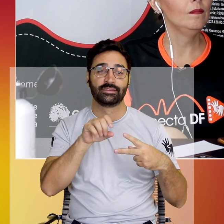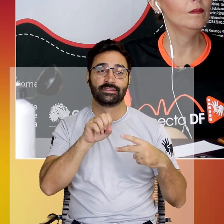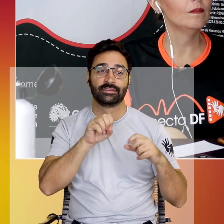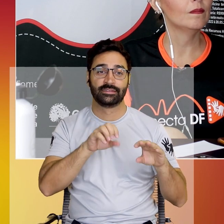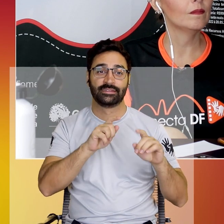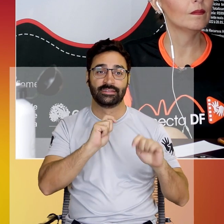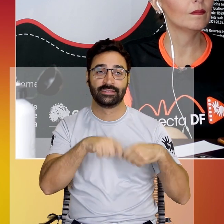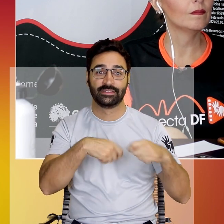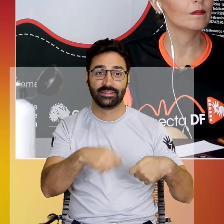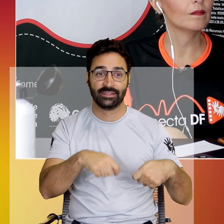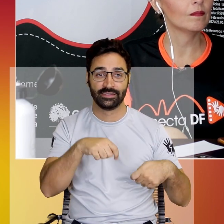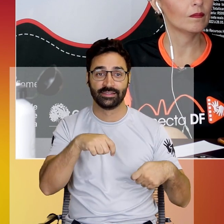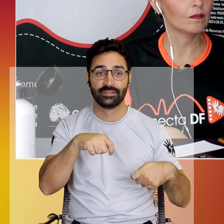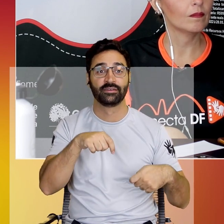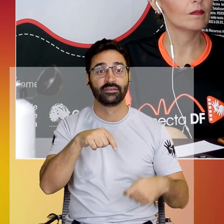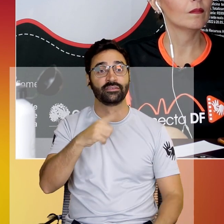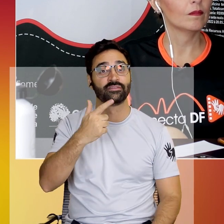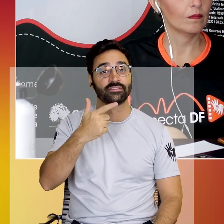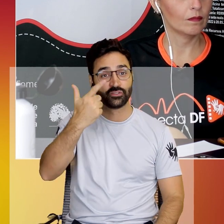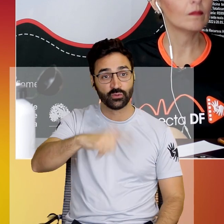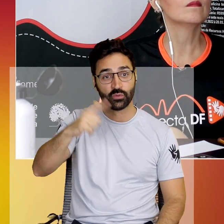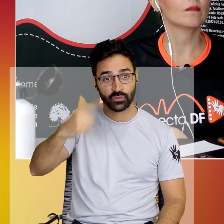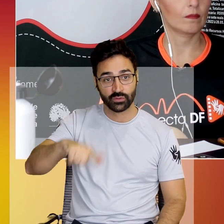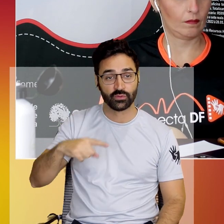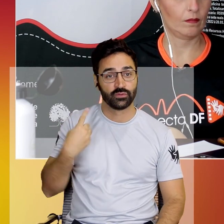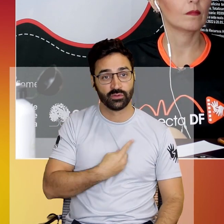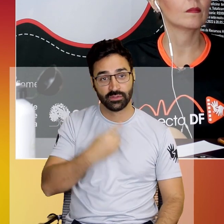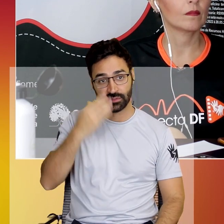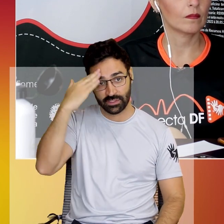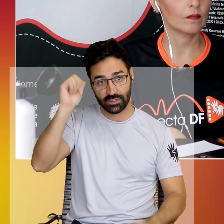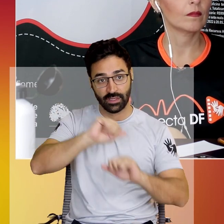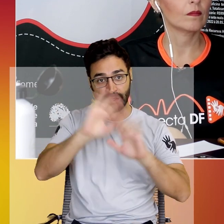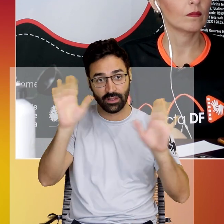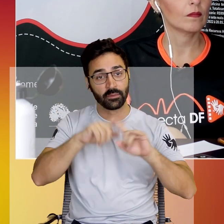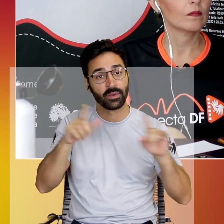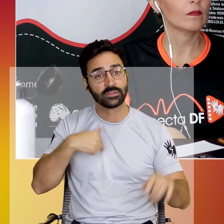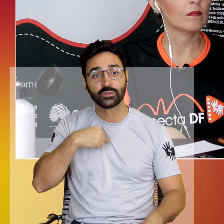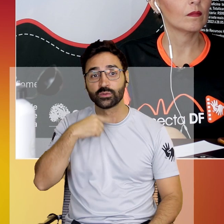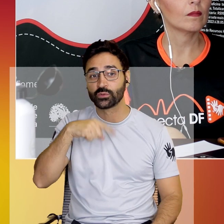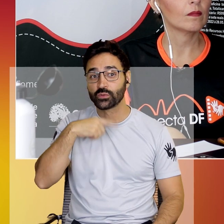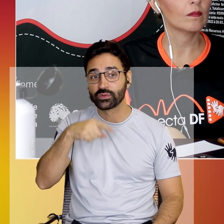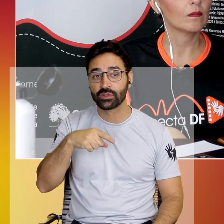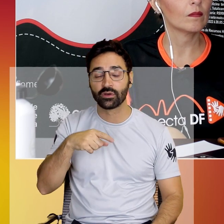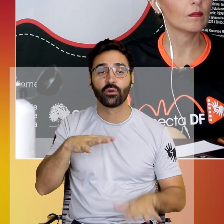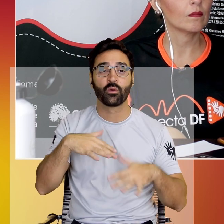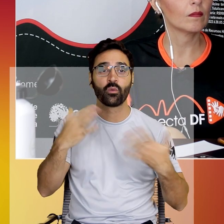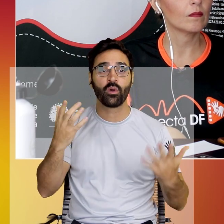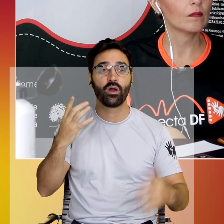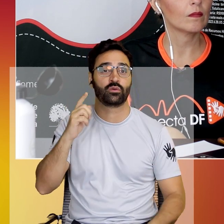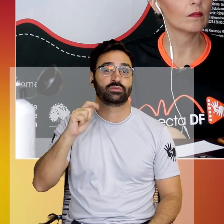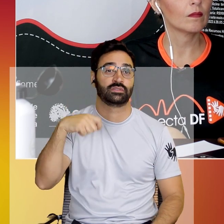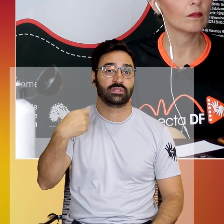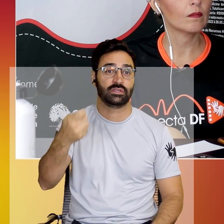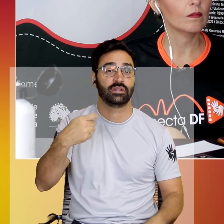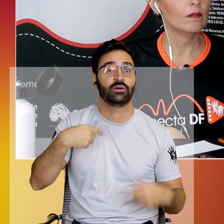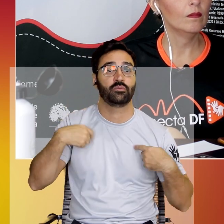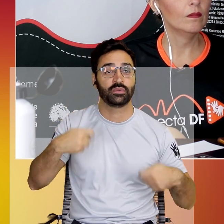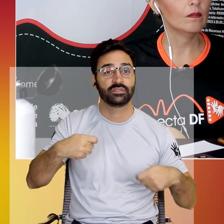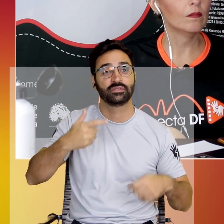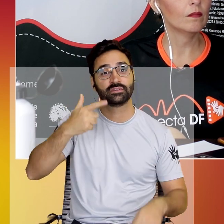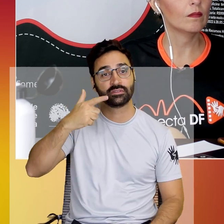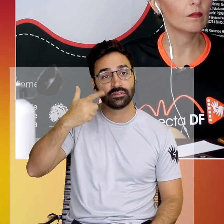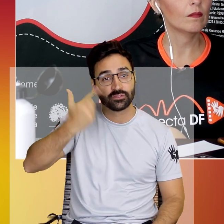percebo que a senhora repete para a gente poder entender. Mas eu fiquei na dúvida em quais sinais a gente realmente tem que repetir o